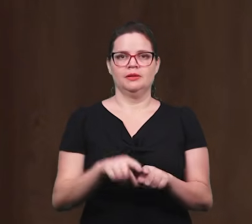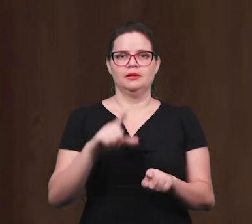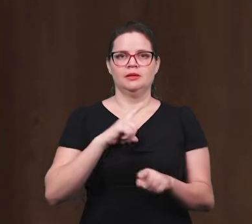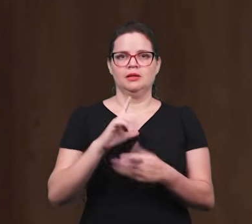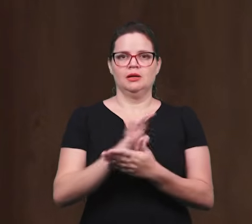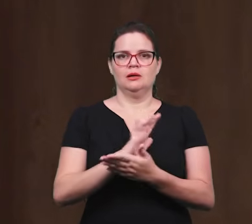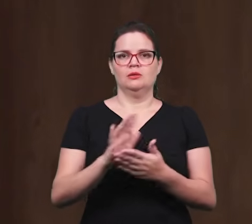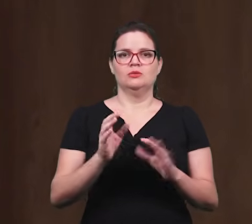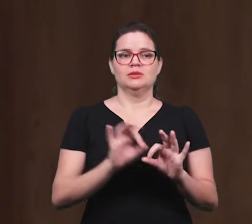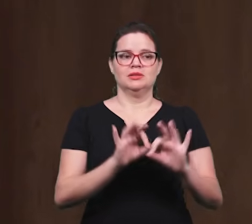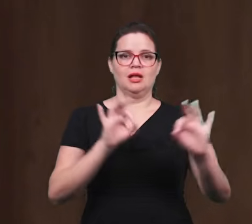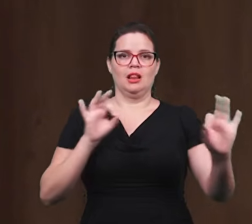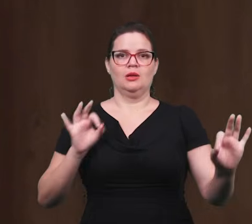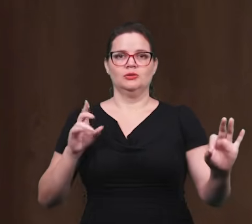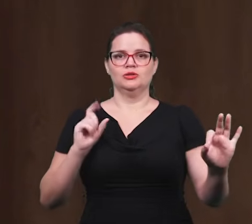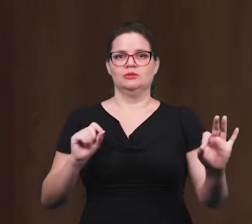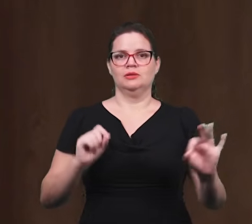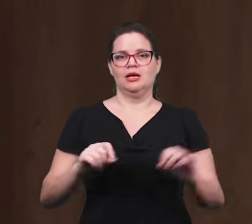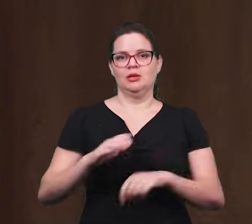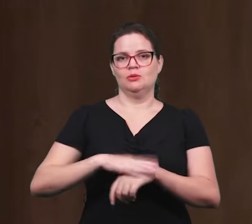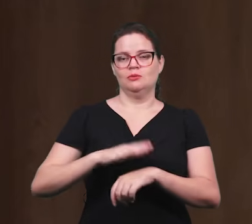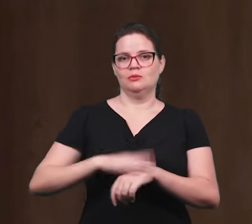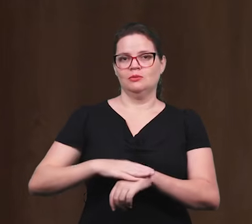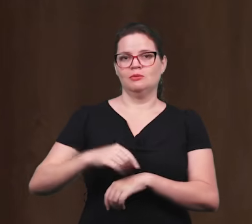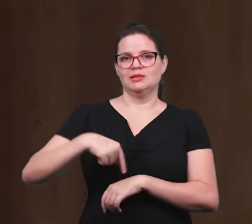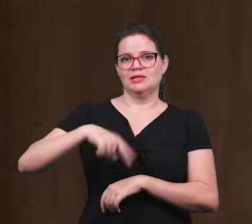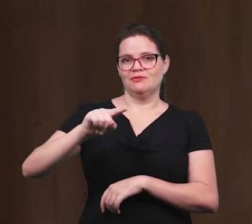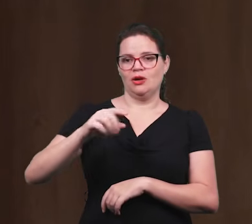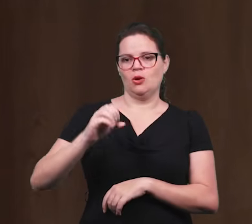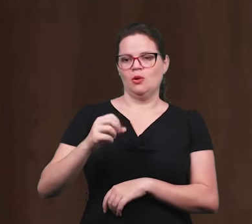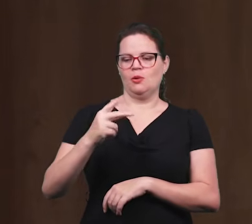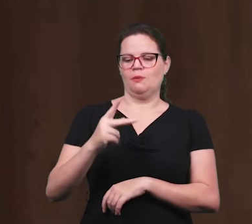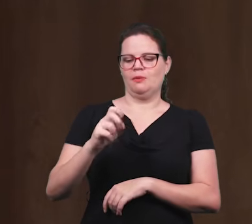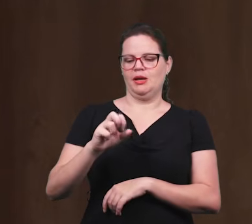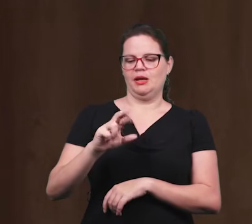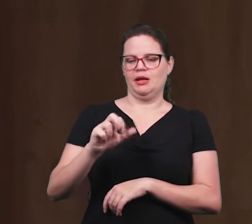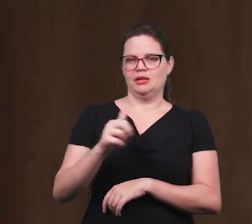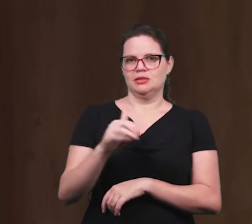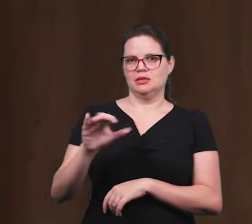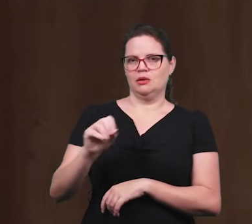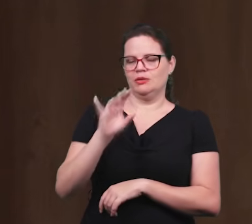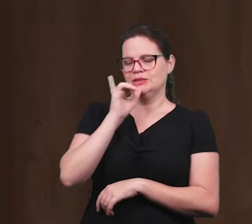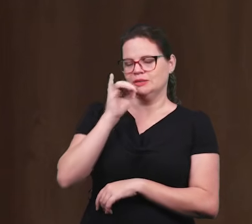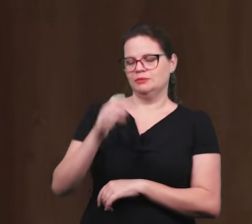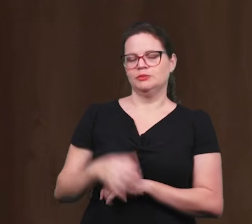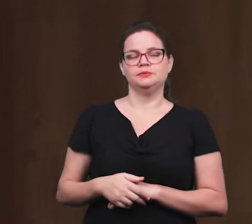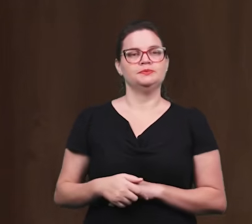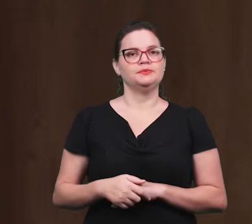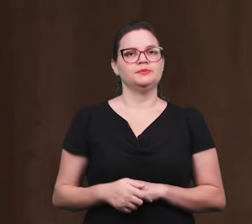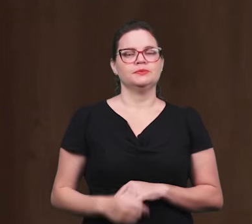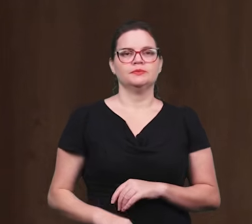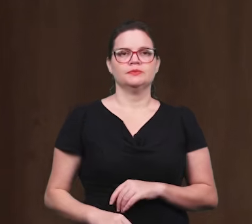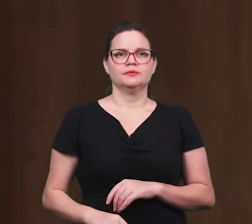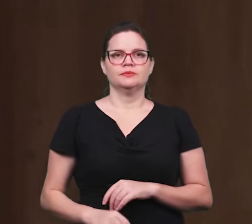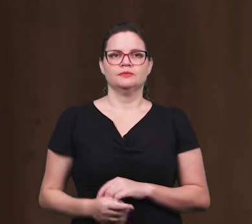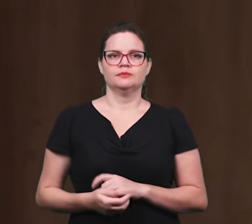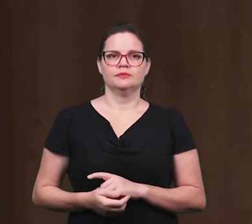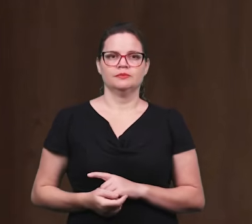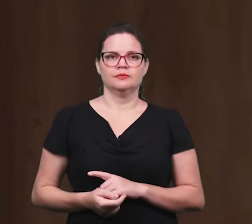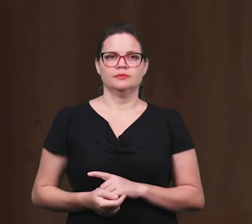aos afastamentos das operações. Então, por exemplo, nós temos situações em que nós temos